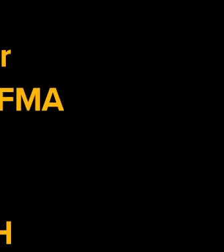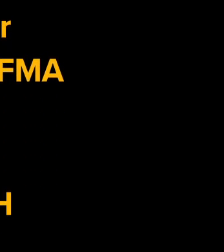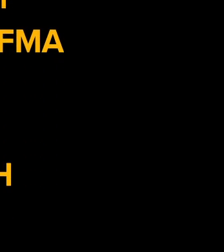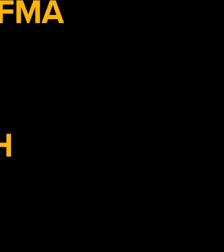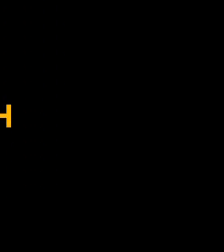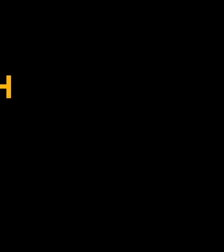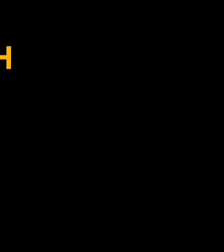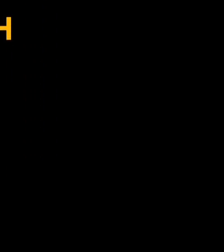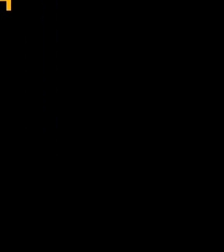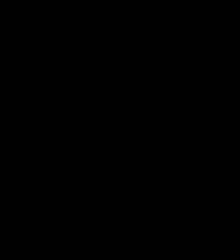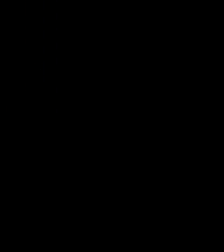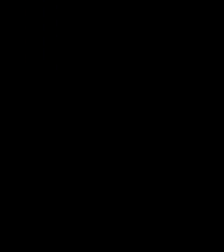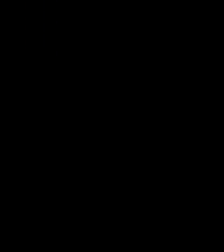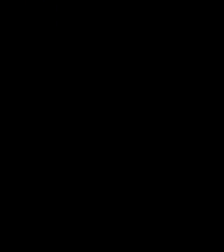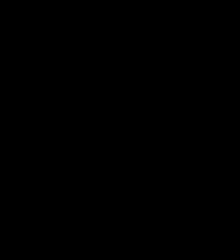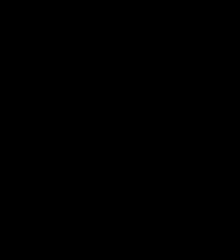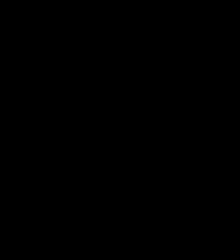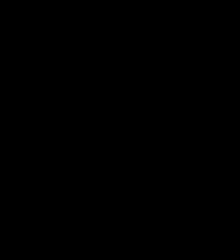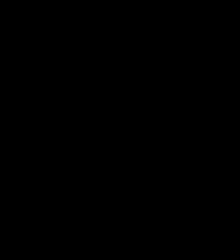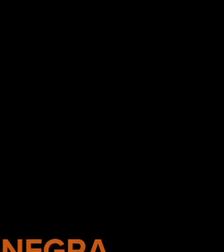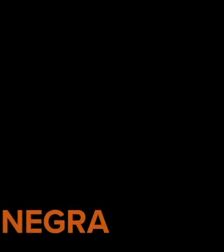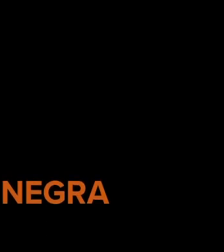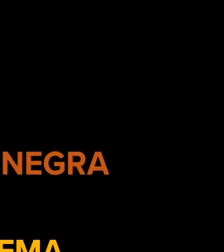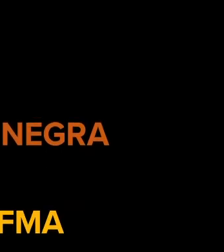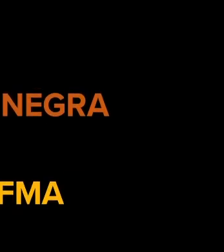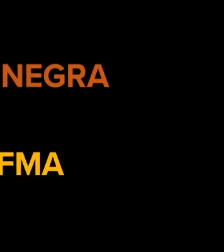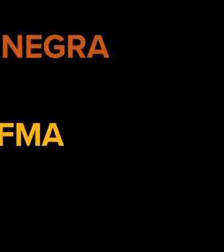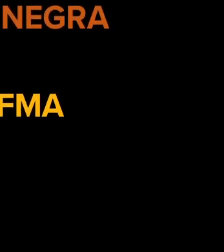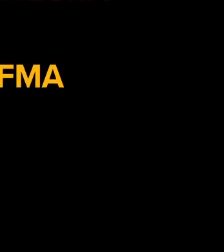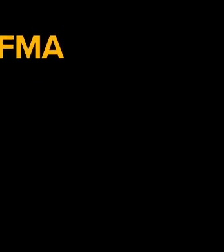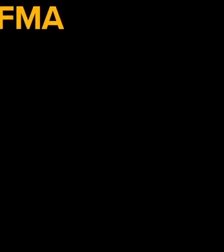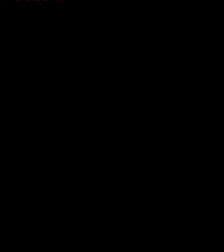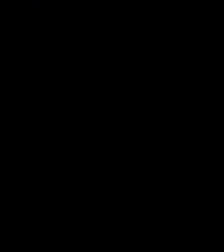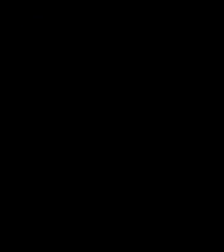Zumbi, vamos aquilombar, nosso nome é resistir.